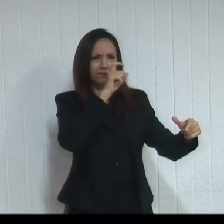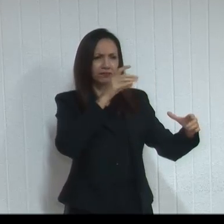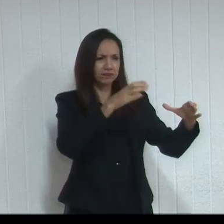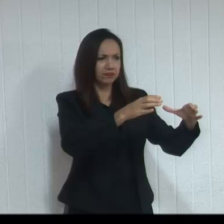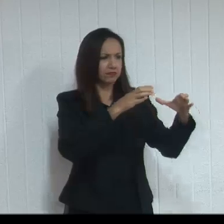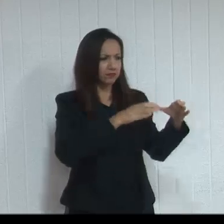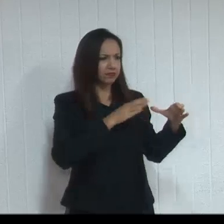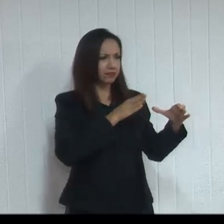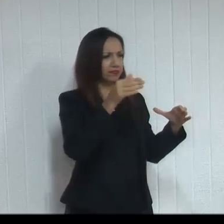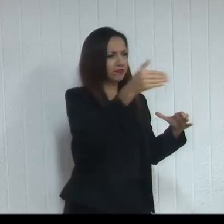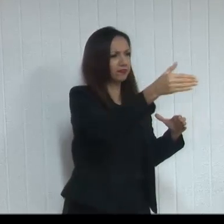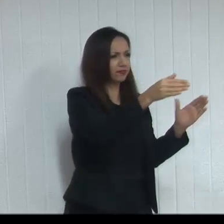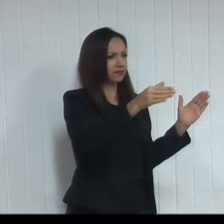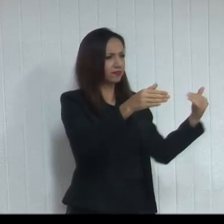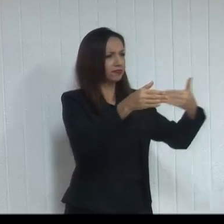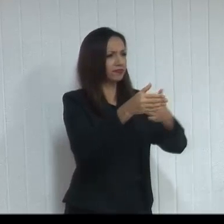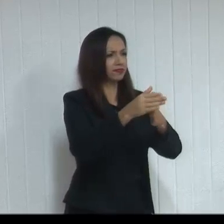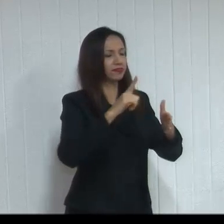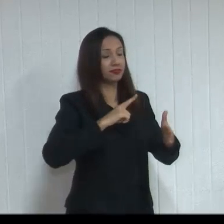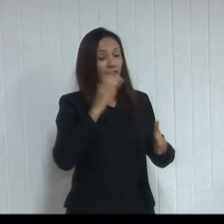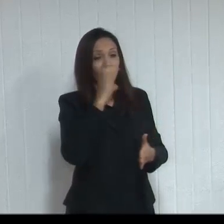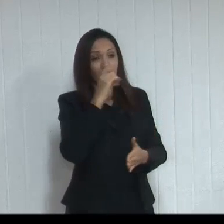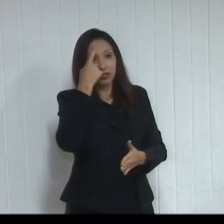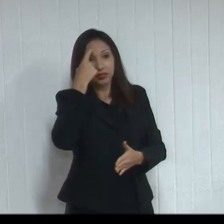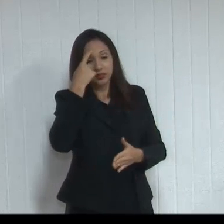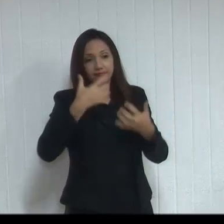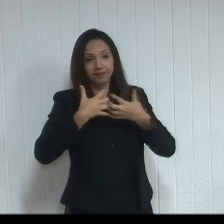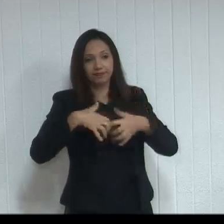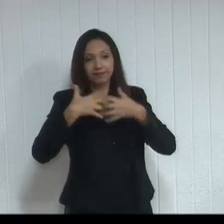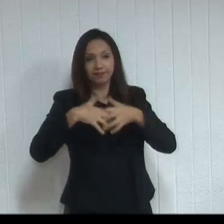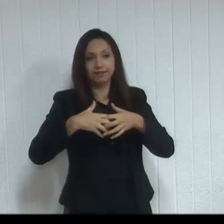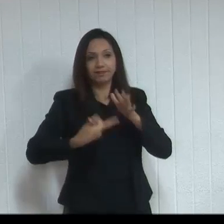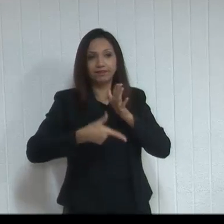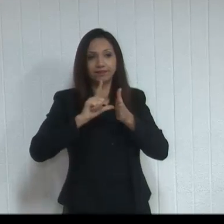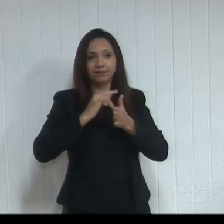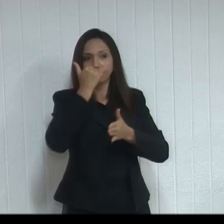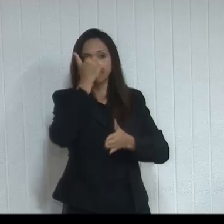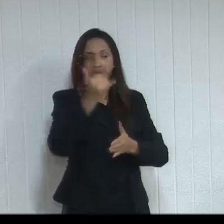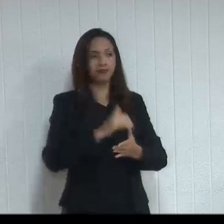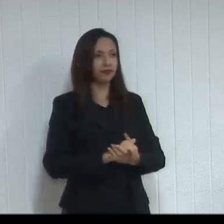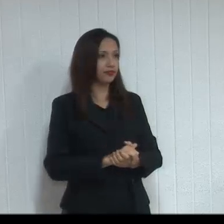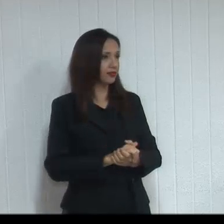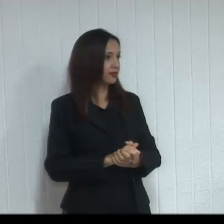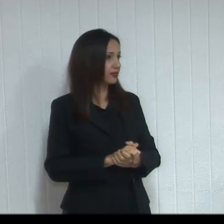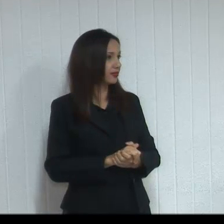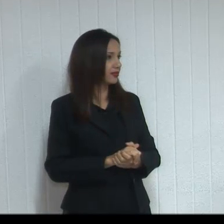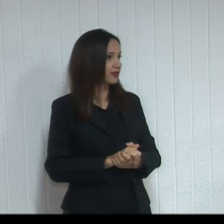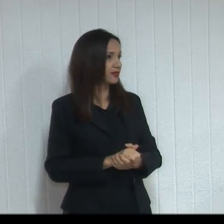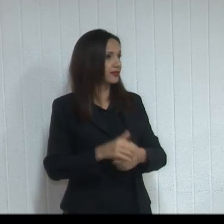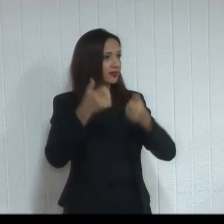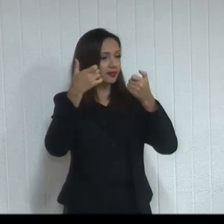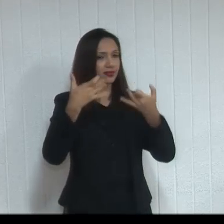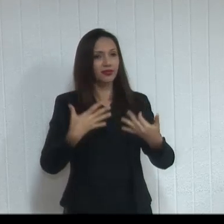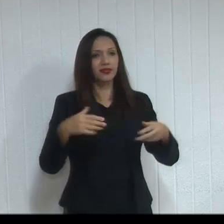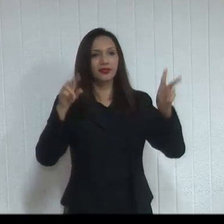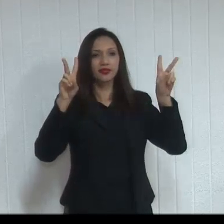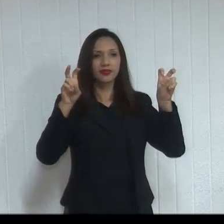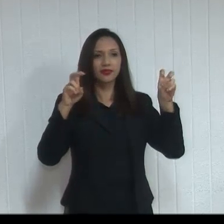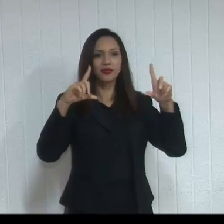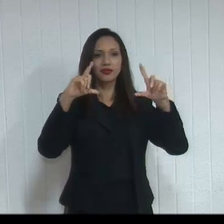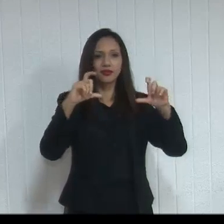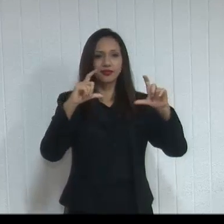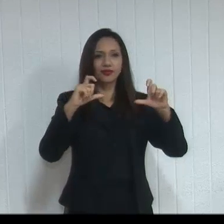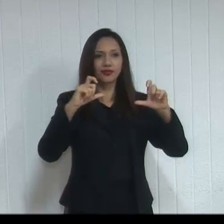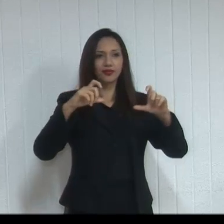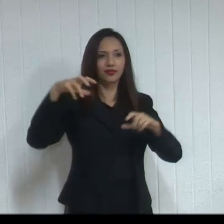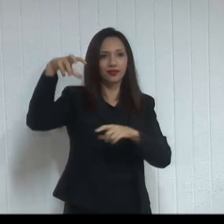rapidamente pensar para que não ocorra um acidente. Pode colocar outra? complementando o assunto, ali está uma foto aérea,